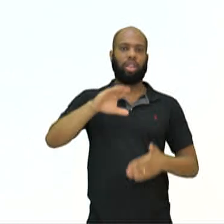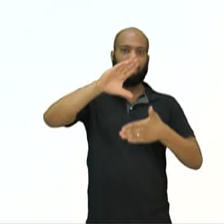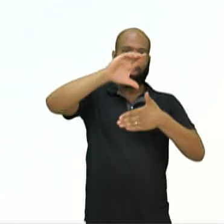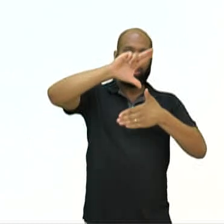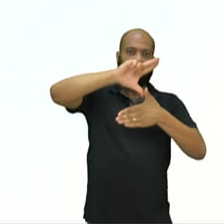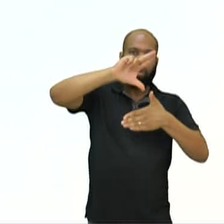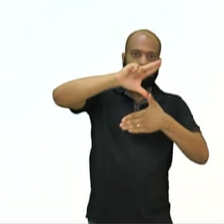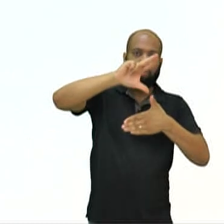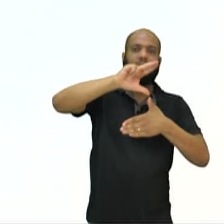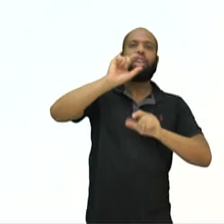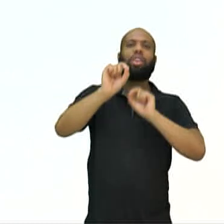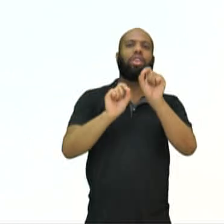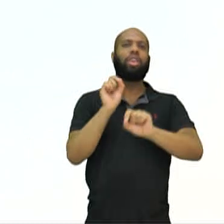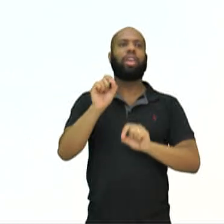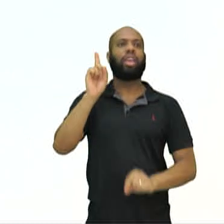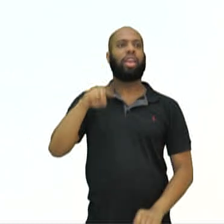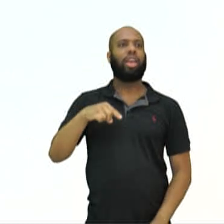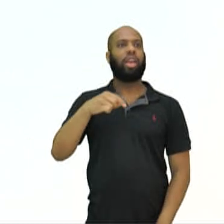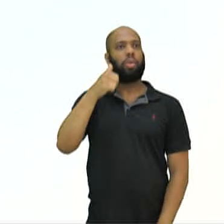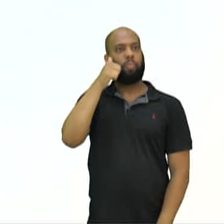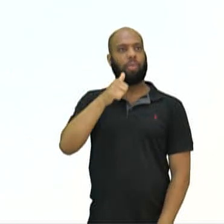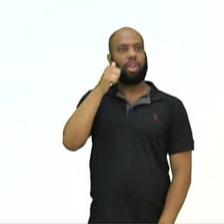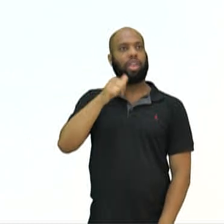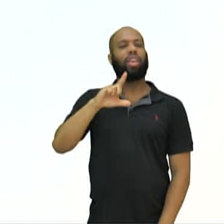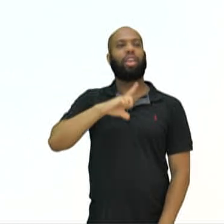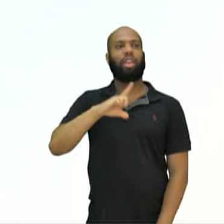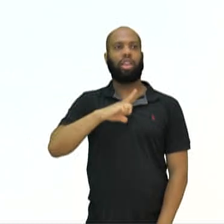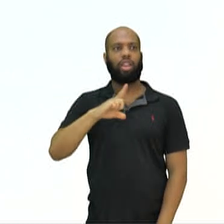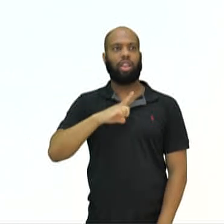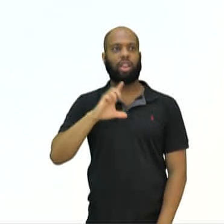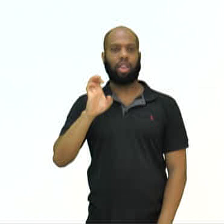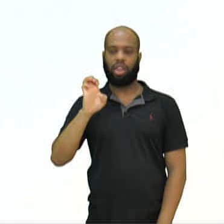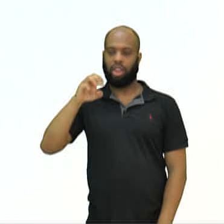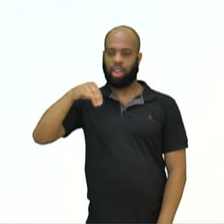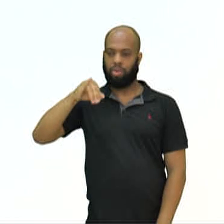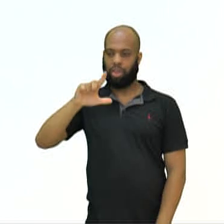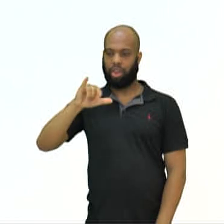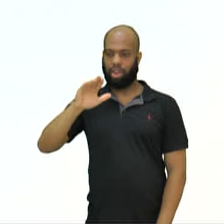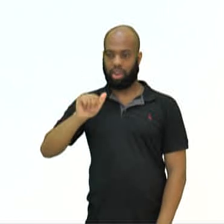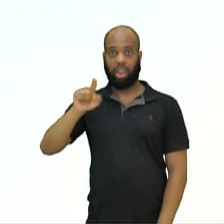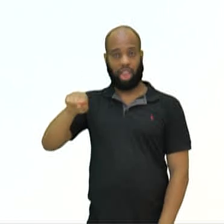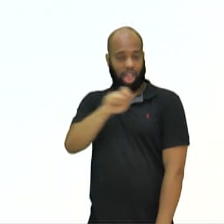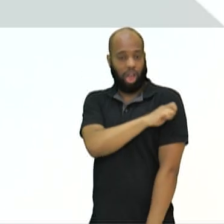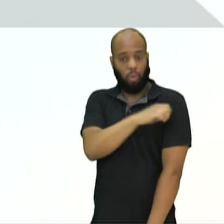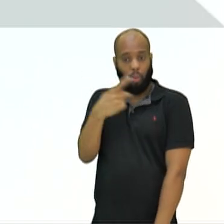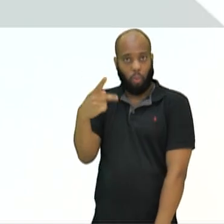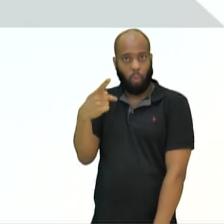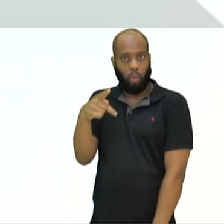Emília Ferreiro, que foi aluna do Jean Piaget na Universidade de Genebra.